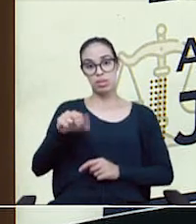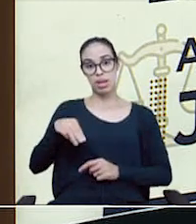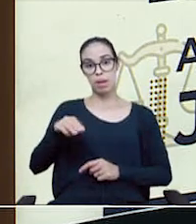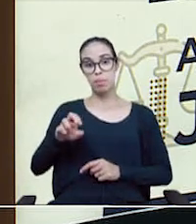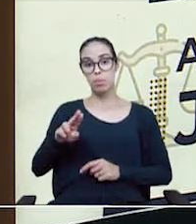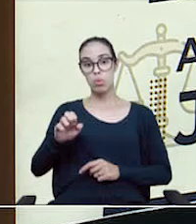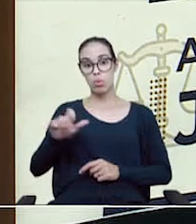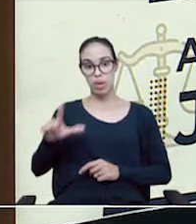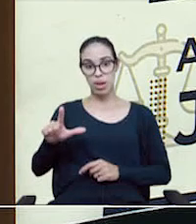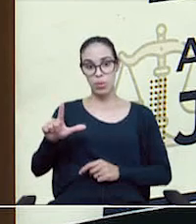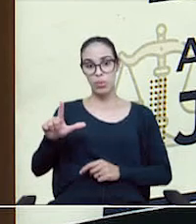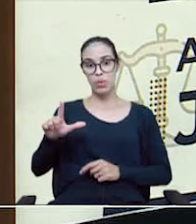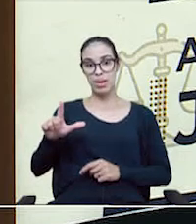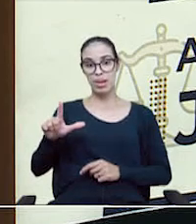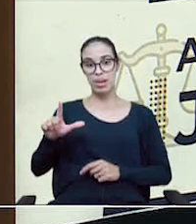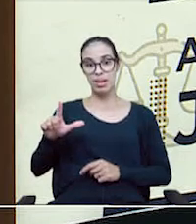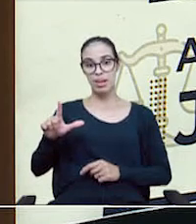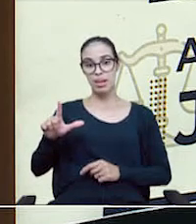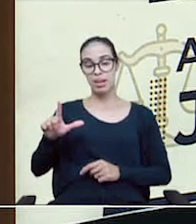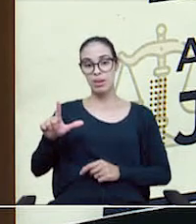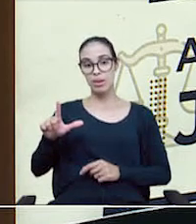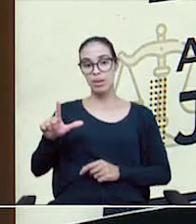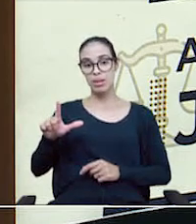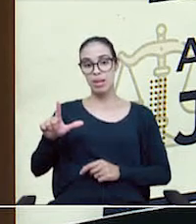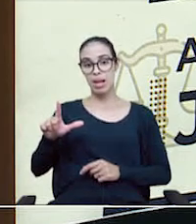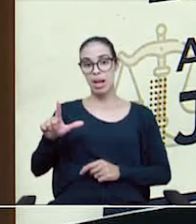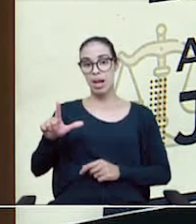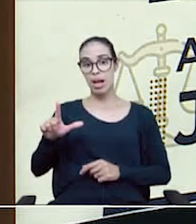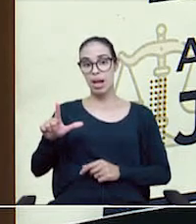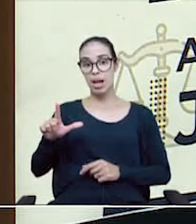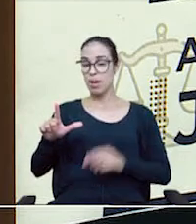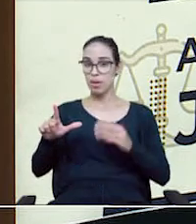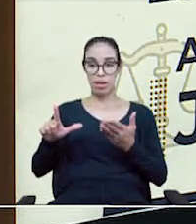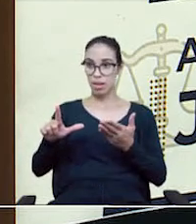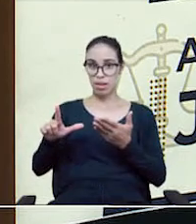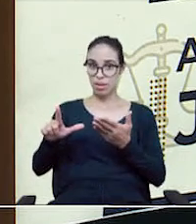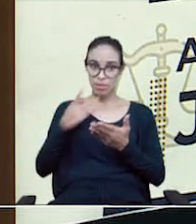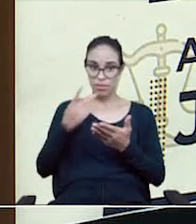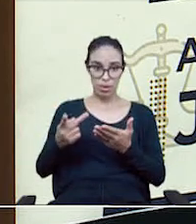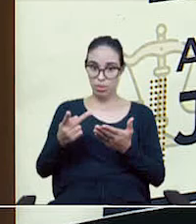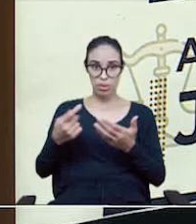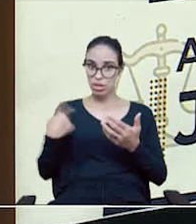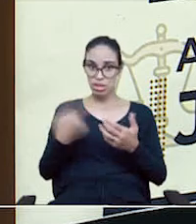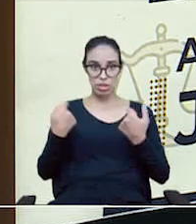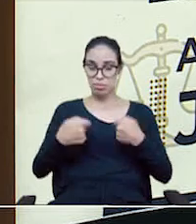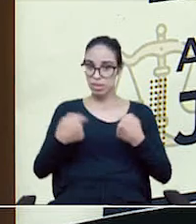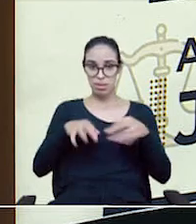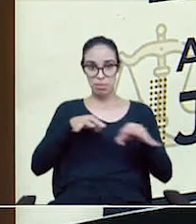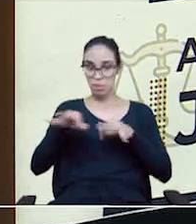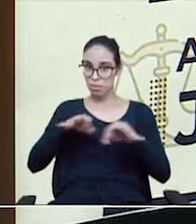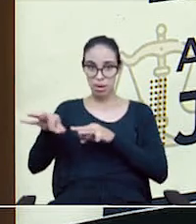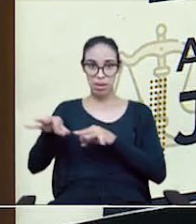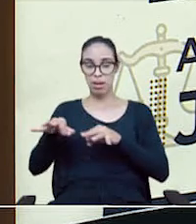meu. Então, nós temos que estar preparados para a gestão eficiente,